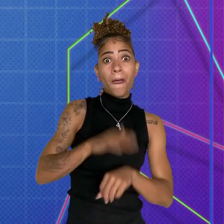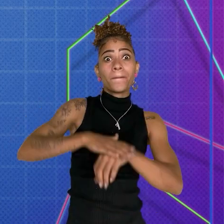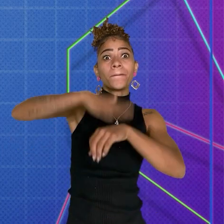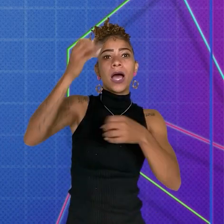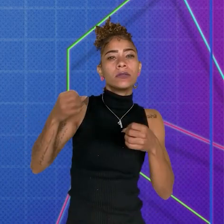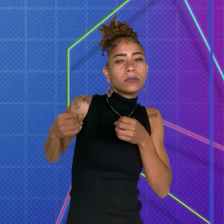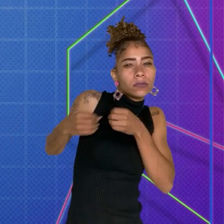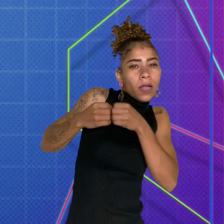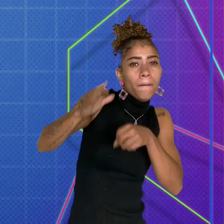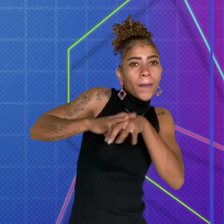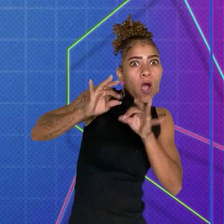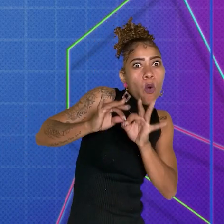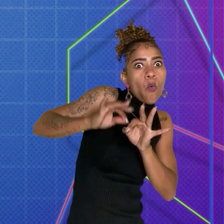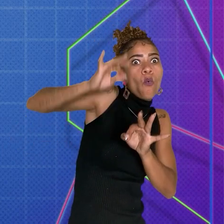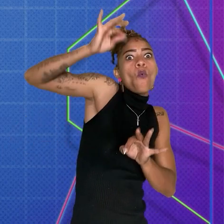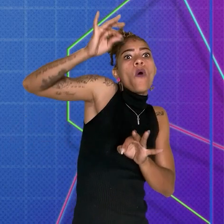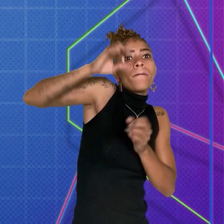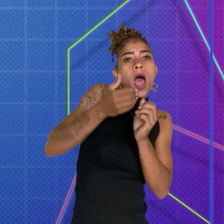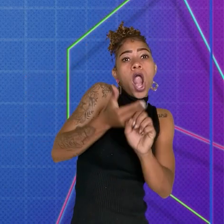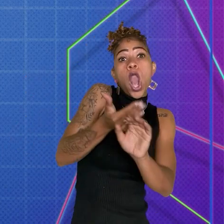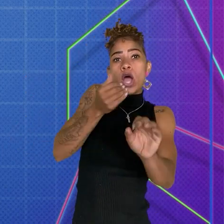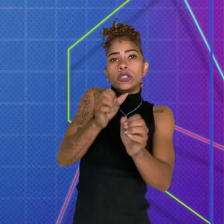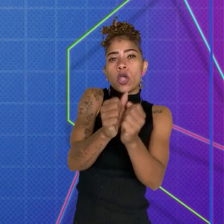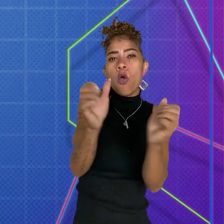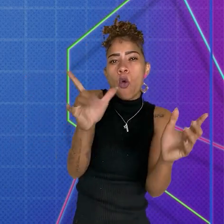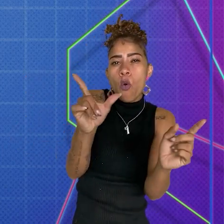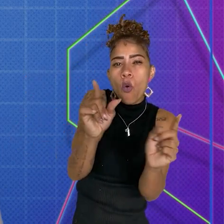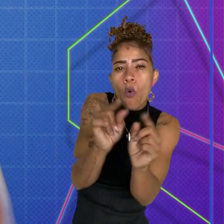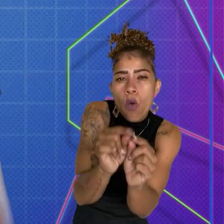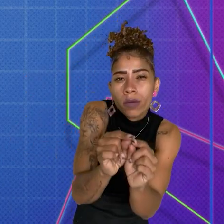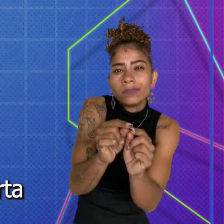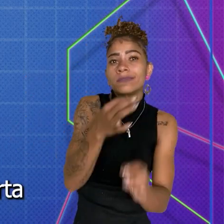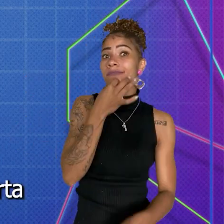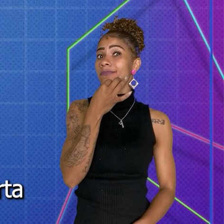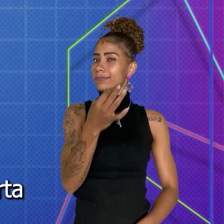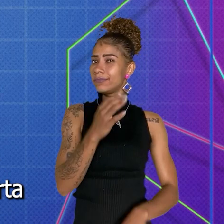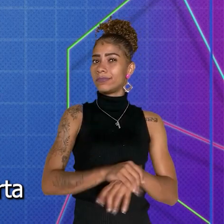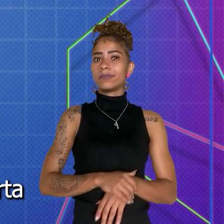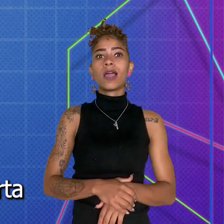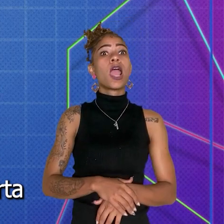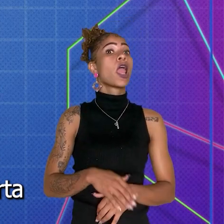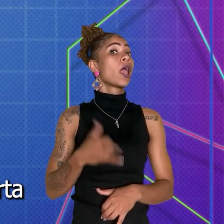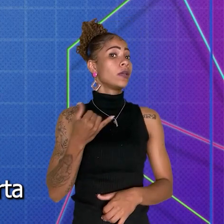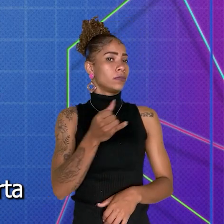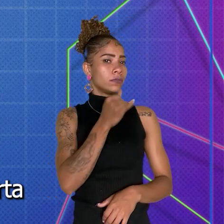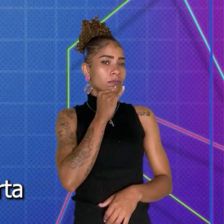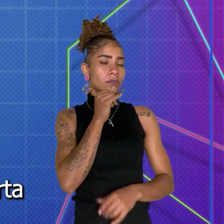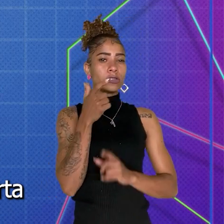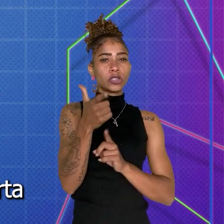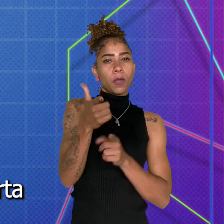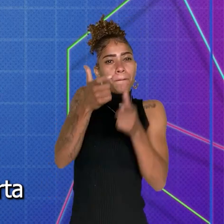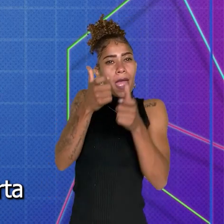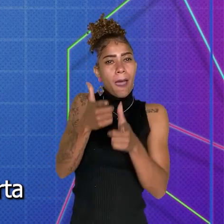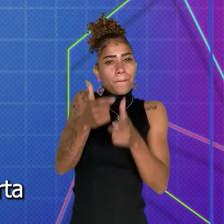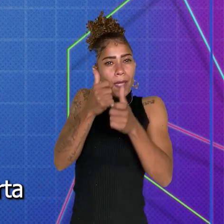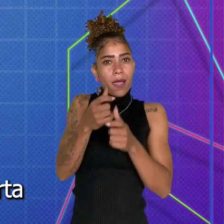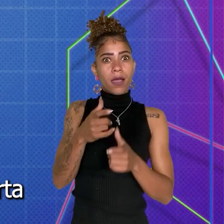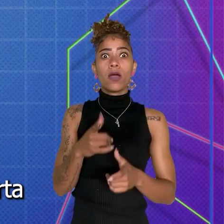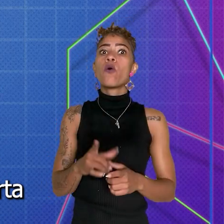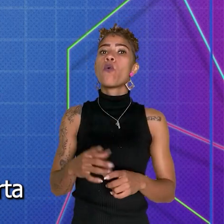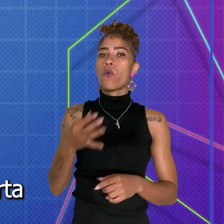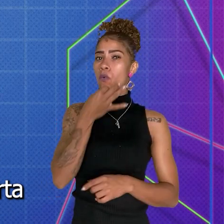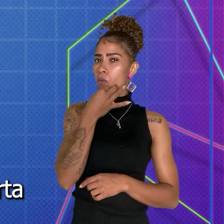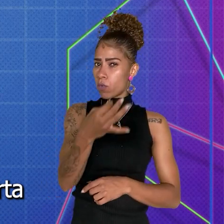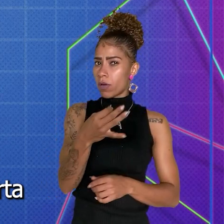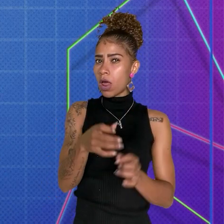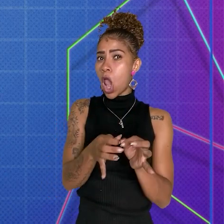quanto mais perto, mais alto o som. Quanto mais longe, mais baixo. Por exemplo, em um jogo de tiro em primeira pessoa, o som